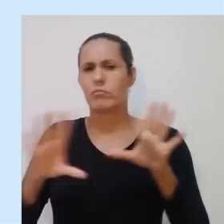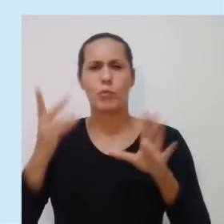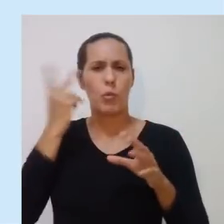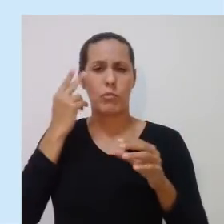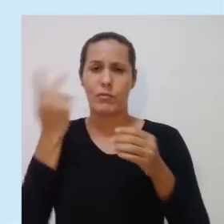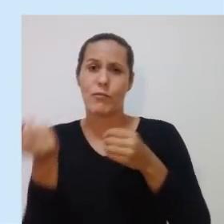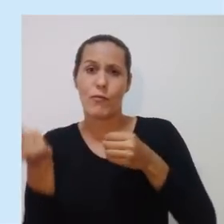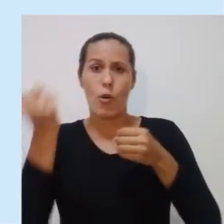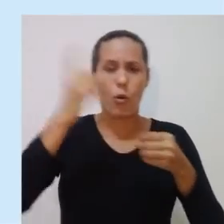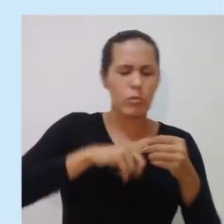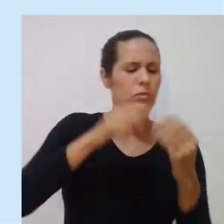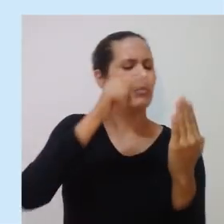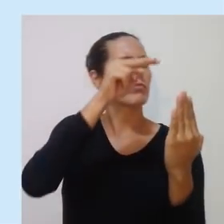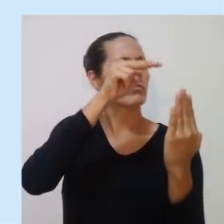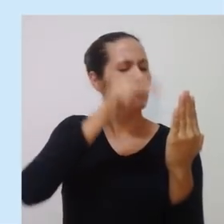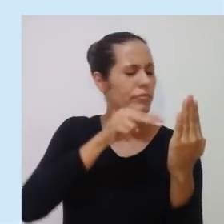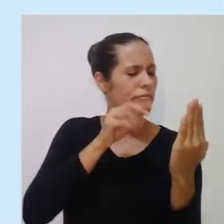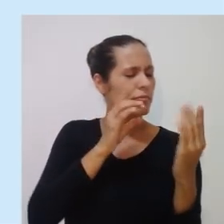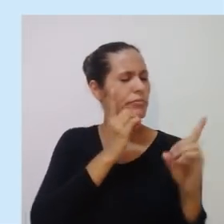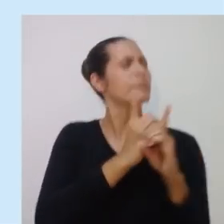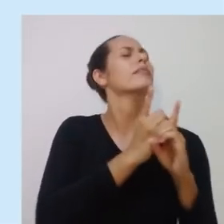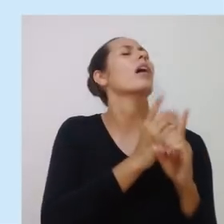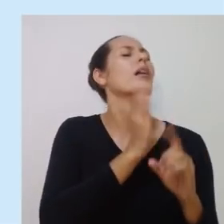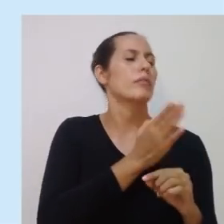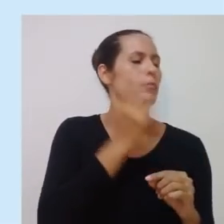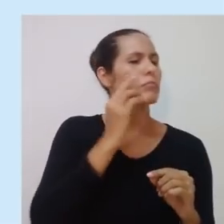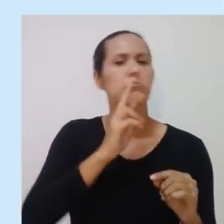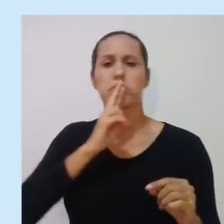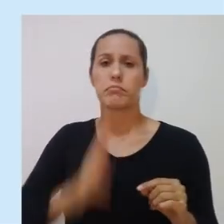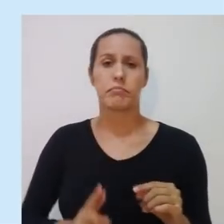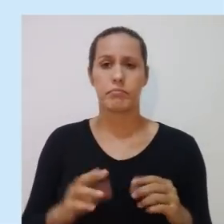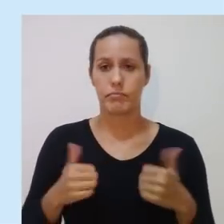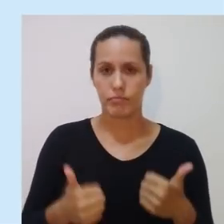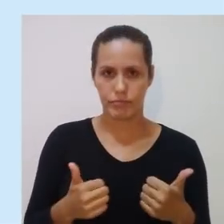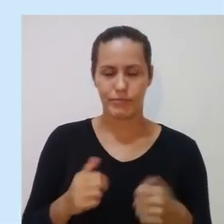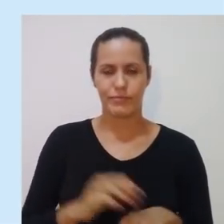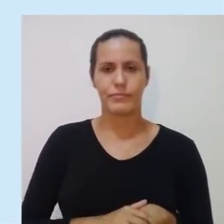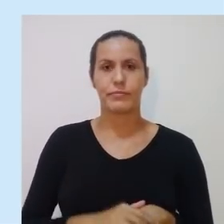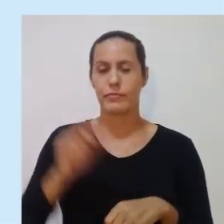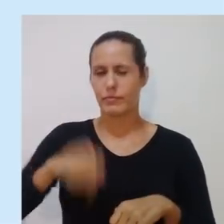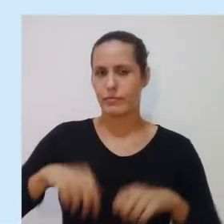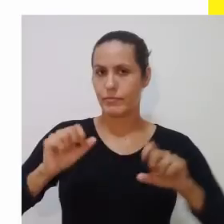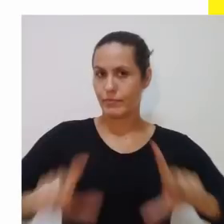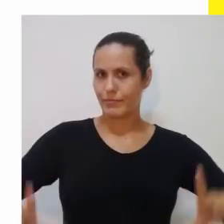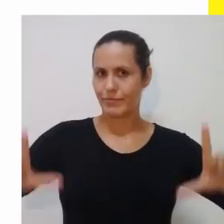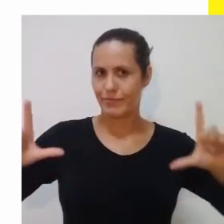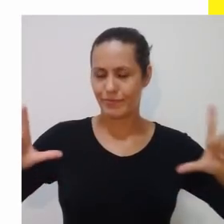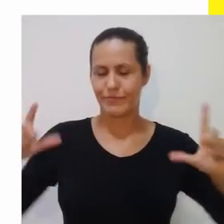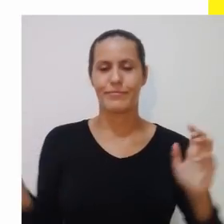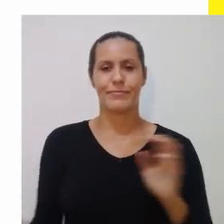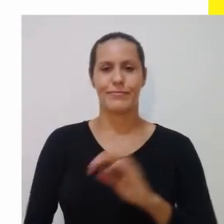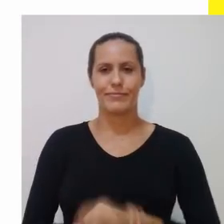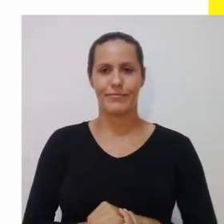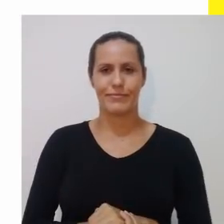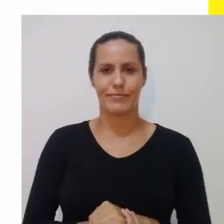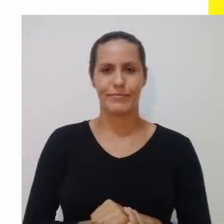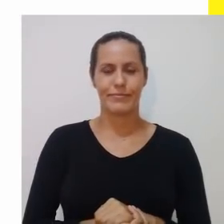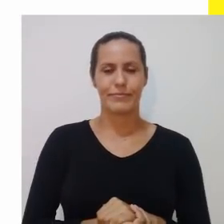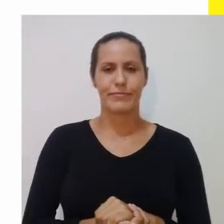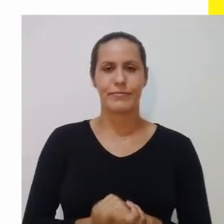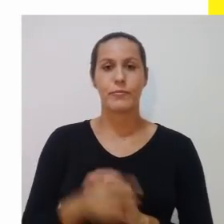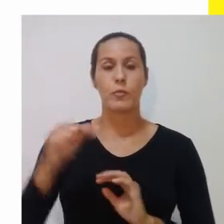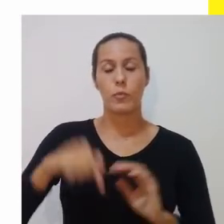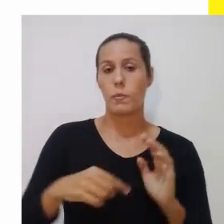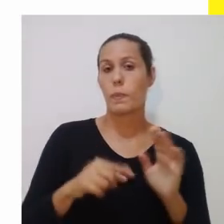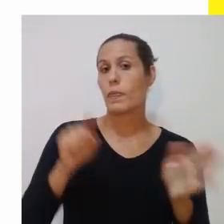Volta para conferir, volta para confirmar. Então vamos fazer isso agora. Olho na tela, olho na questão e vamos voltar